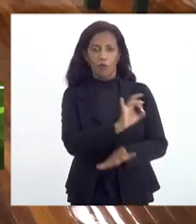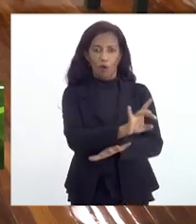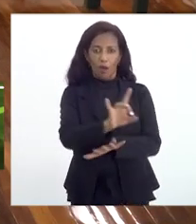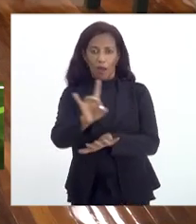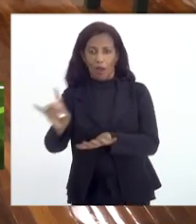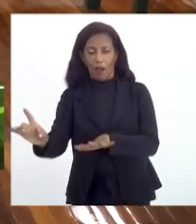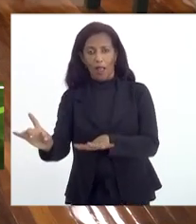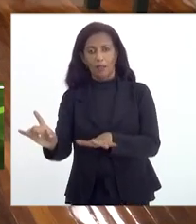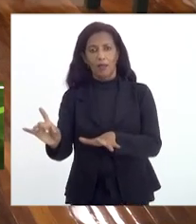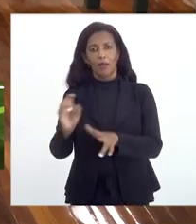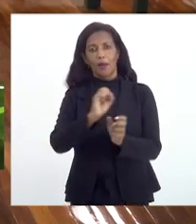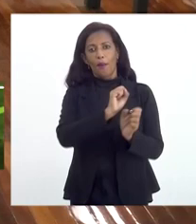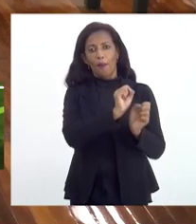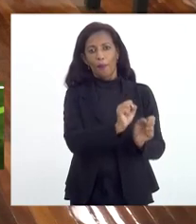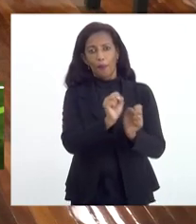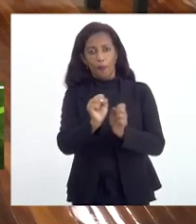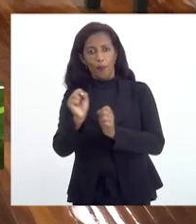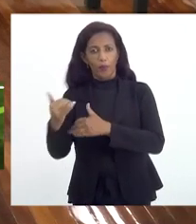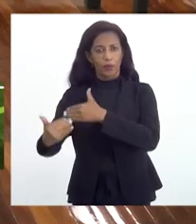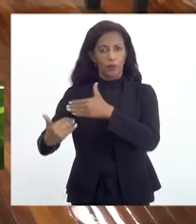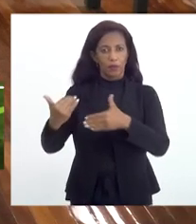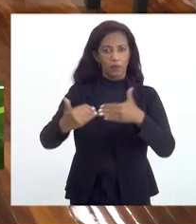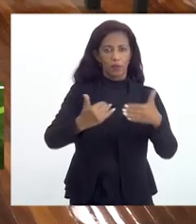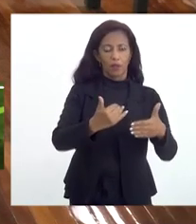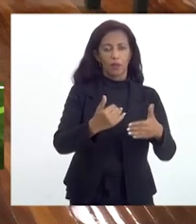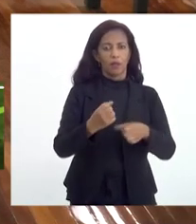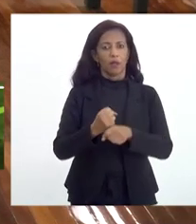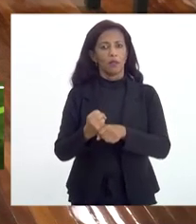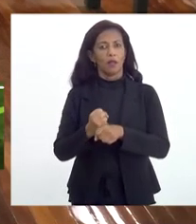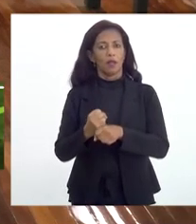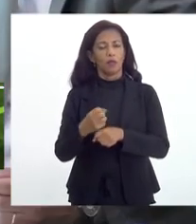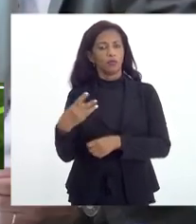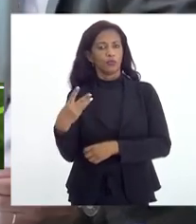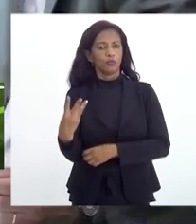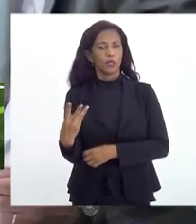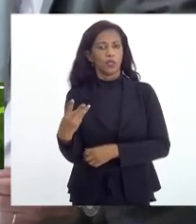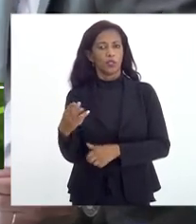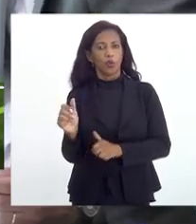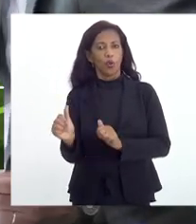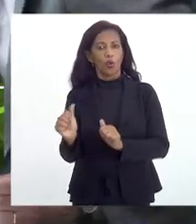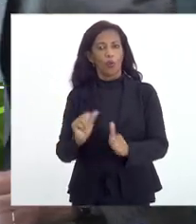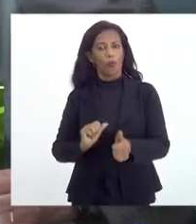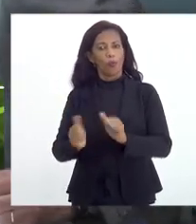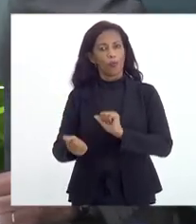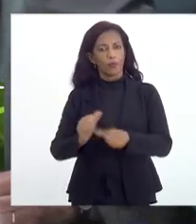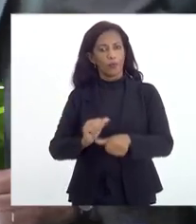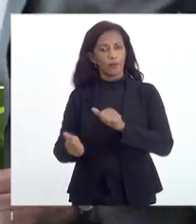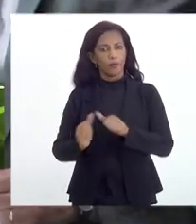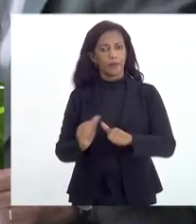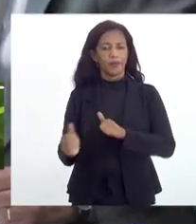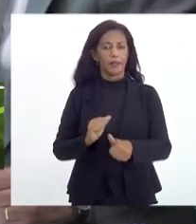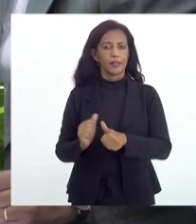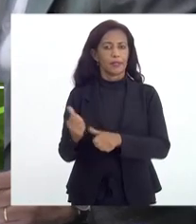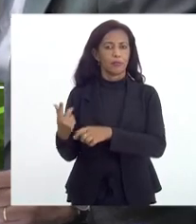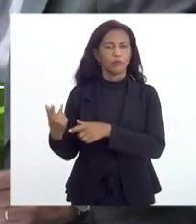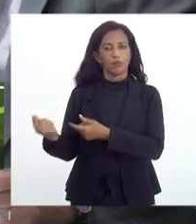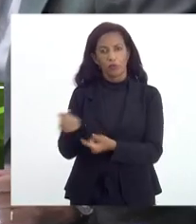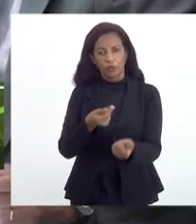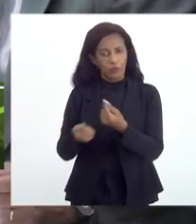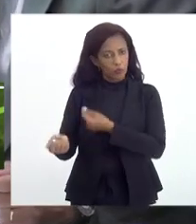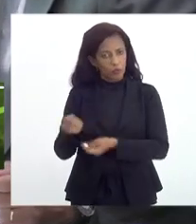poder executou, ao longo dos últimos três anos, com adequação, inclusive, dos seus orçamentos,